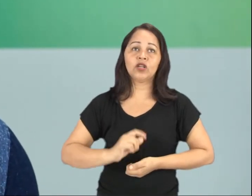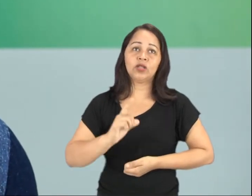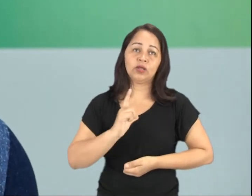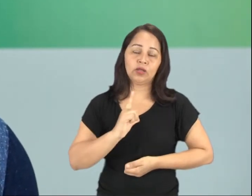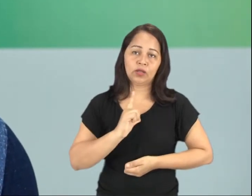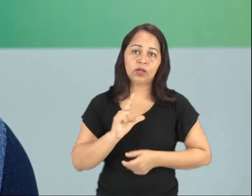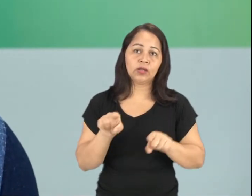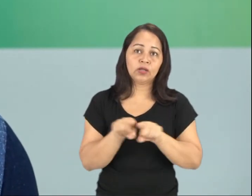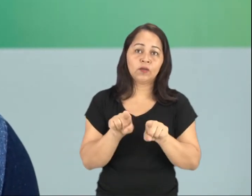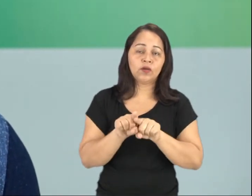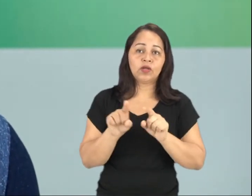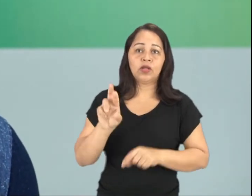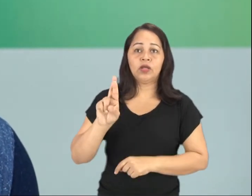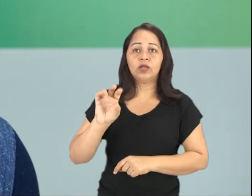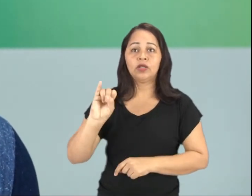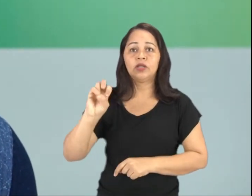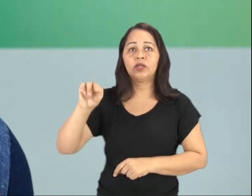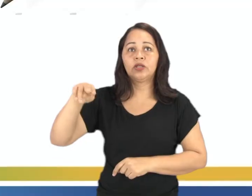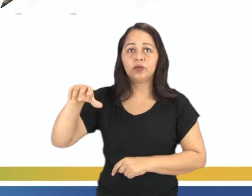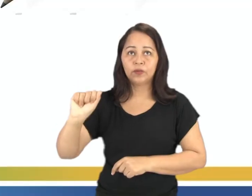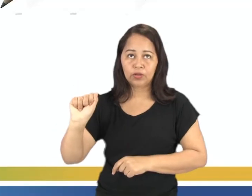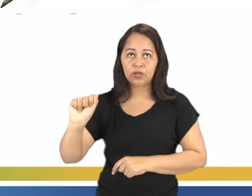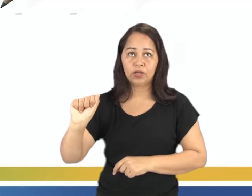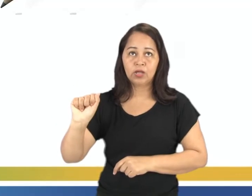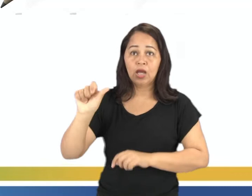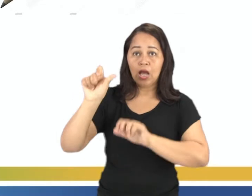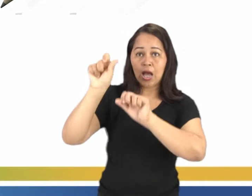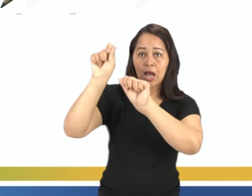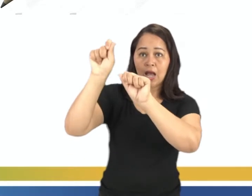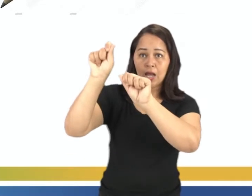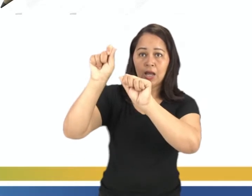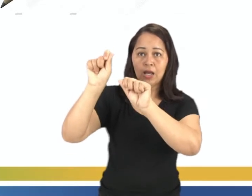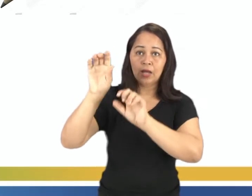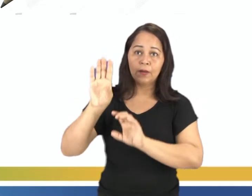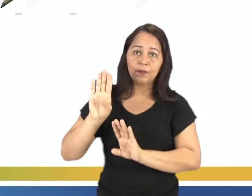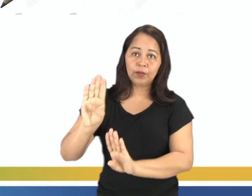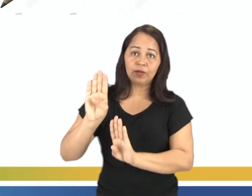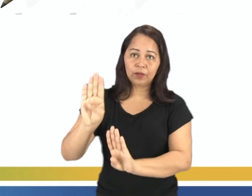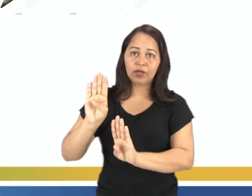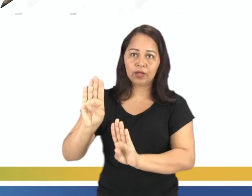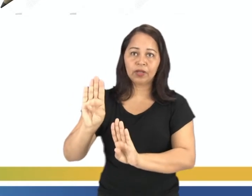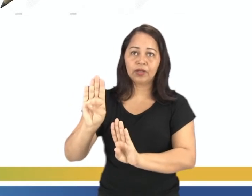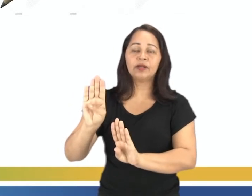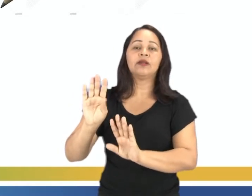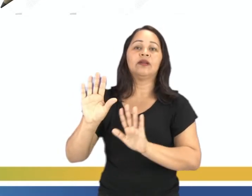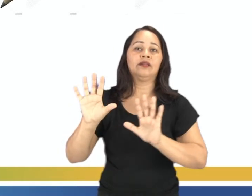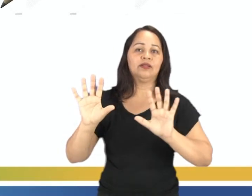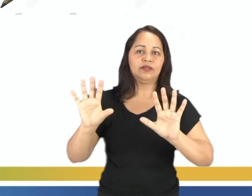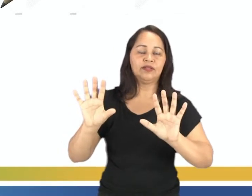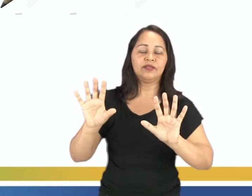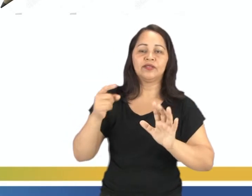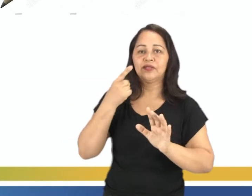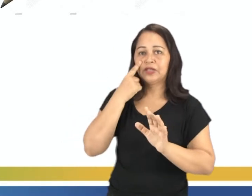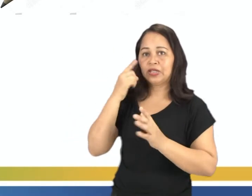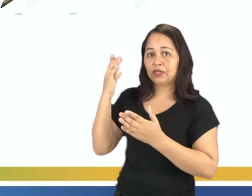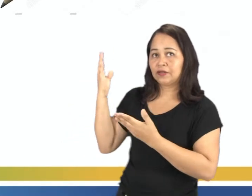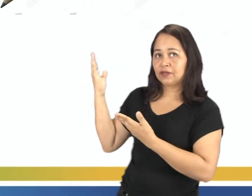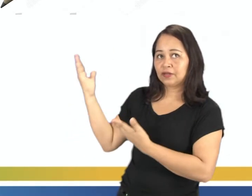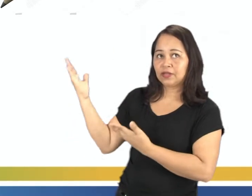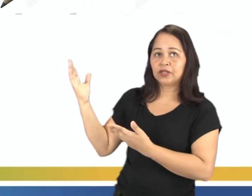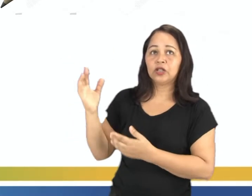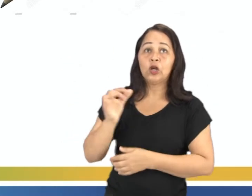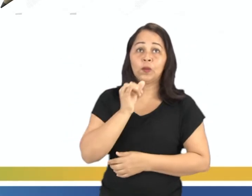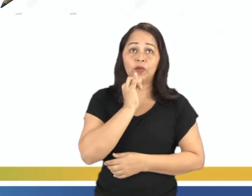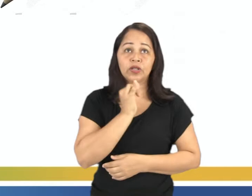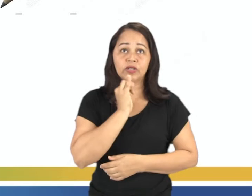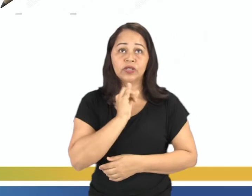rima emparelhada, que o primeiro e o segundo versos vão rimar iguais, assim como o terceiro e o quarto vão rimar